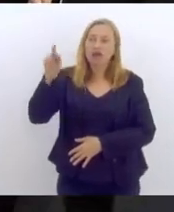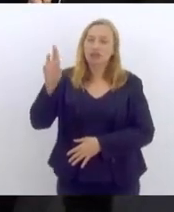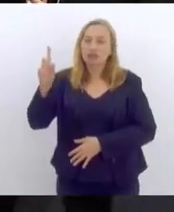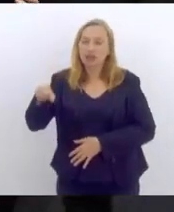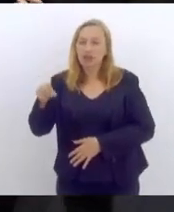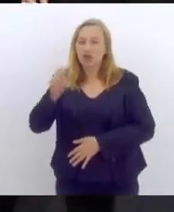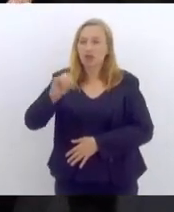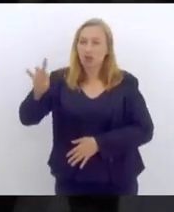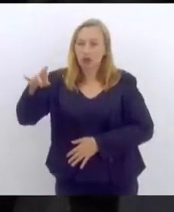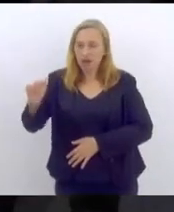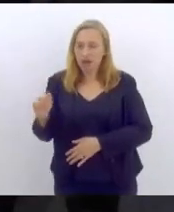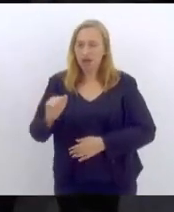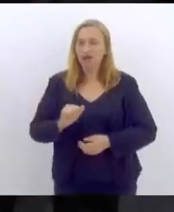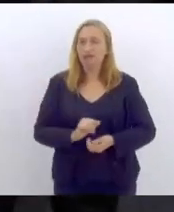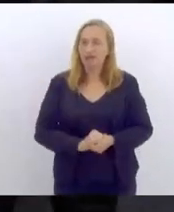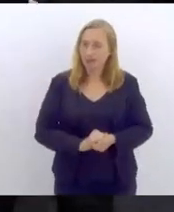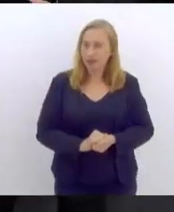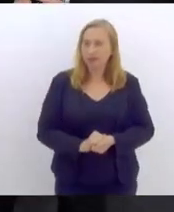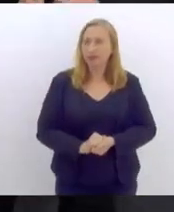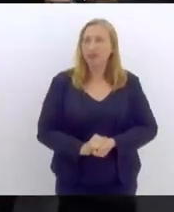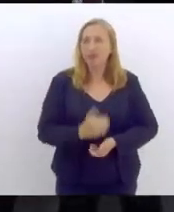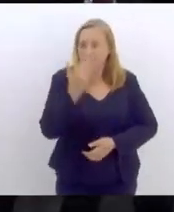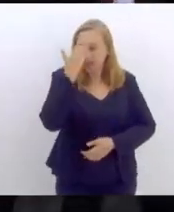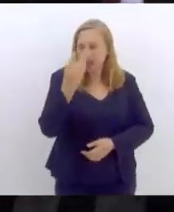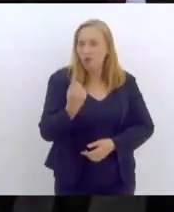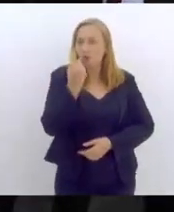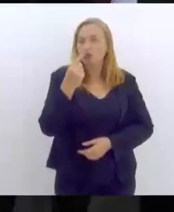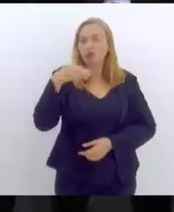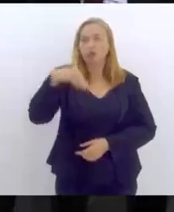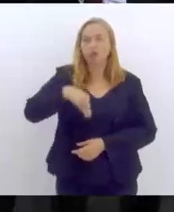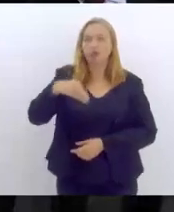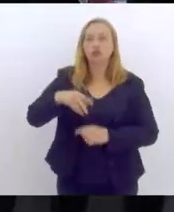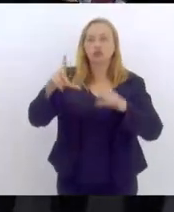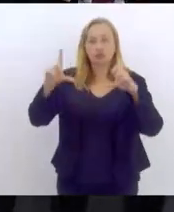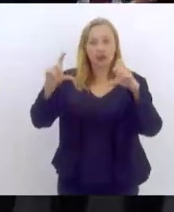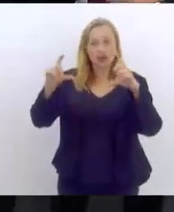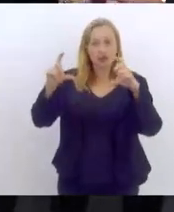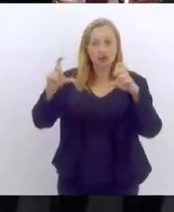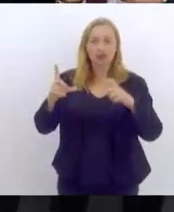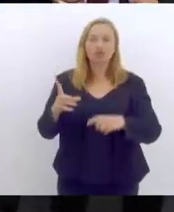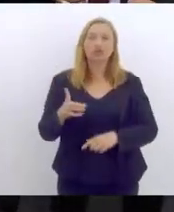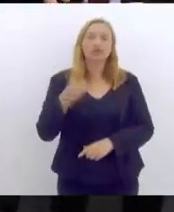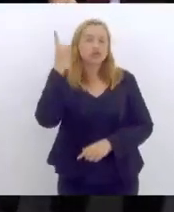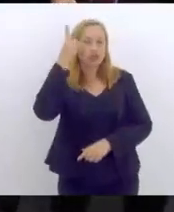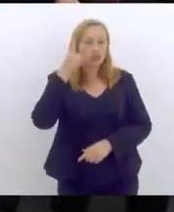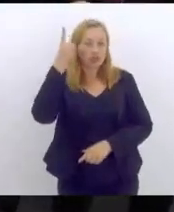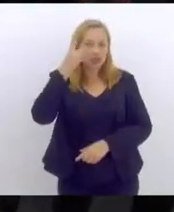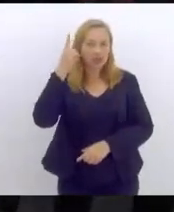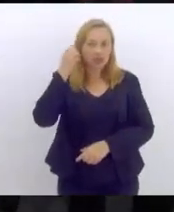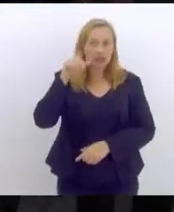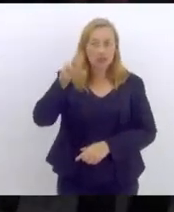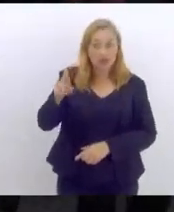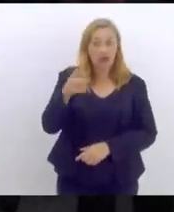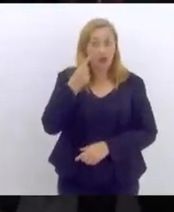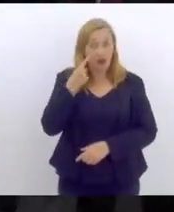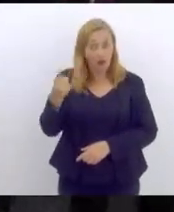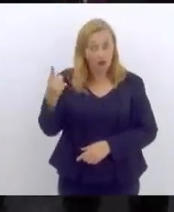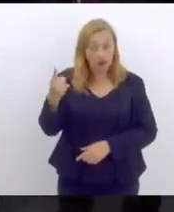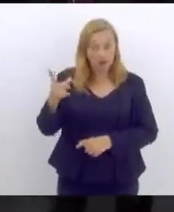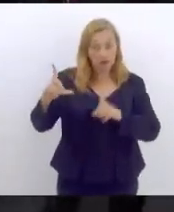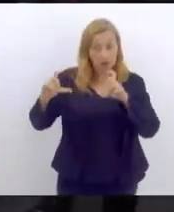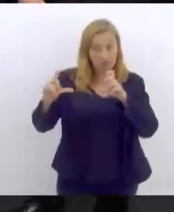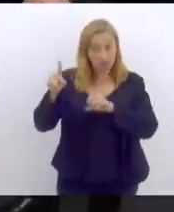Obrigado, deputado Léo Vieira. Um minuto para fotografia. Deputado Rosenberg, fique atento que o Tony quer pular para o